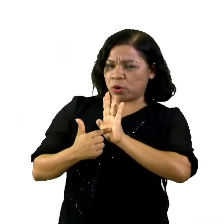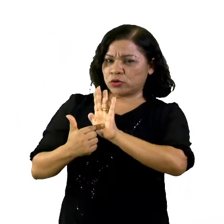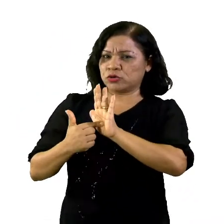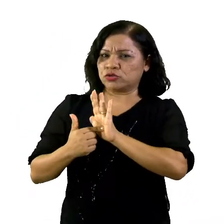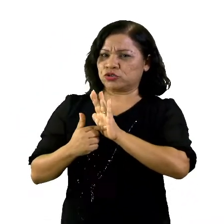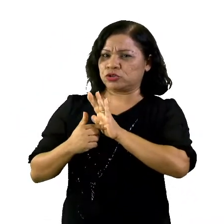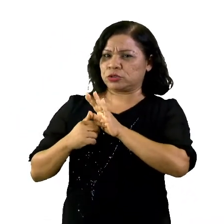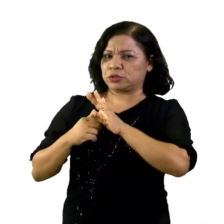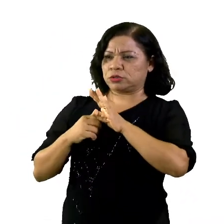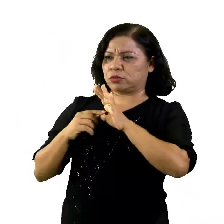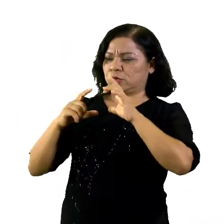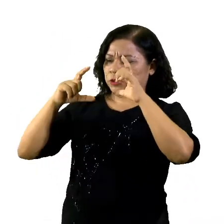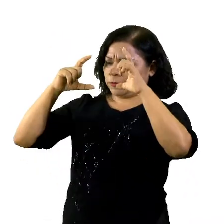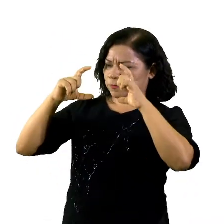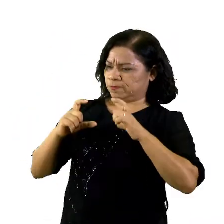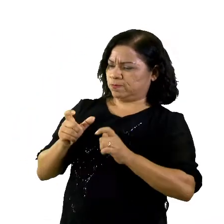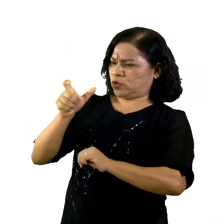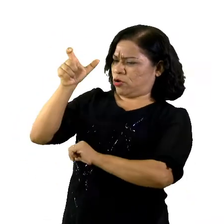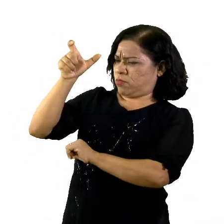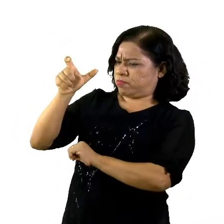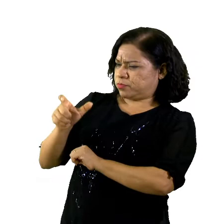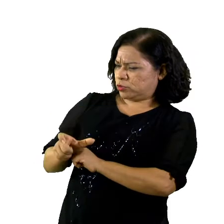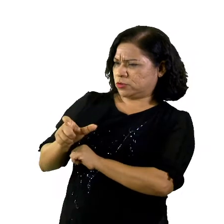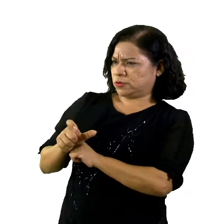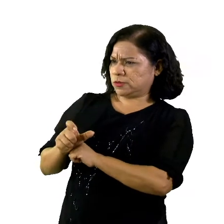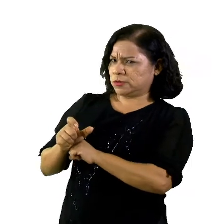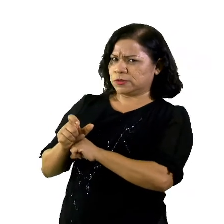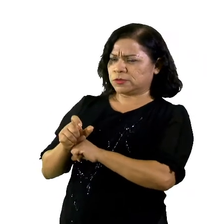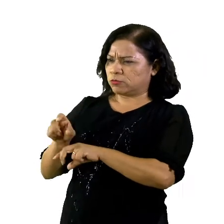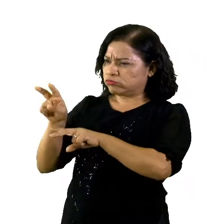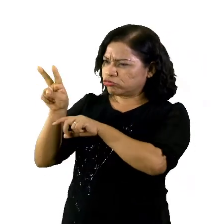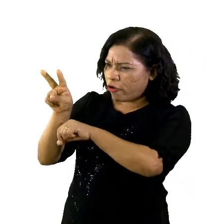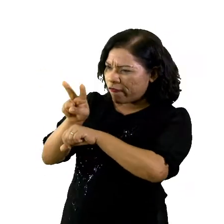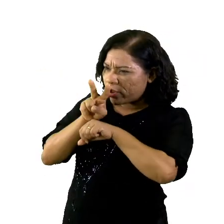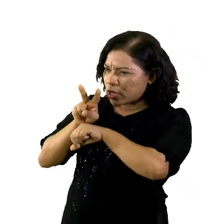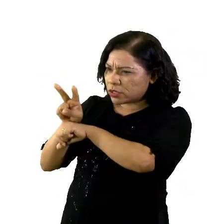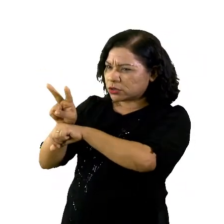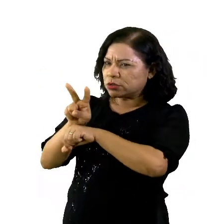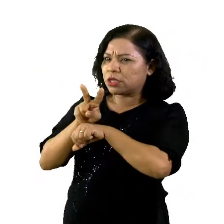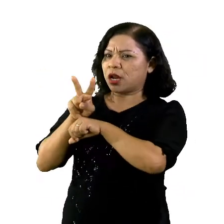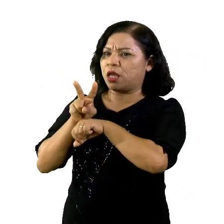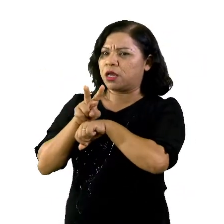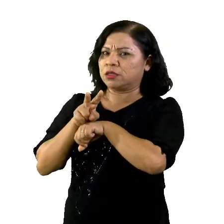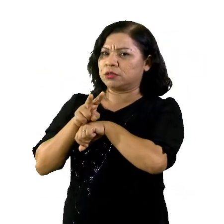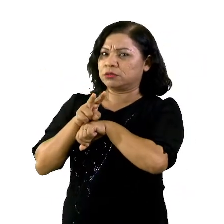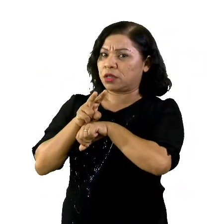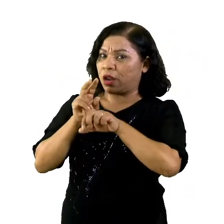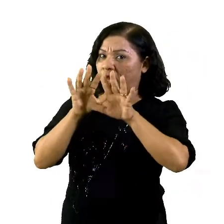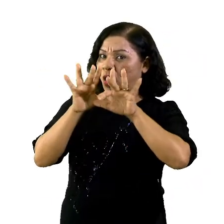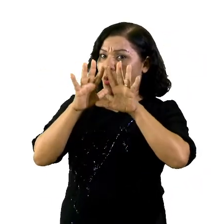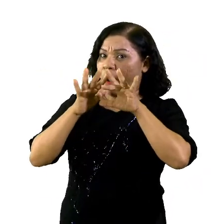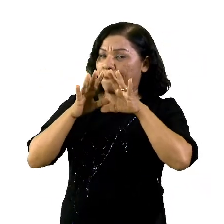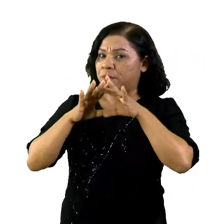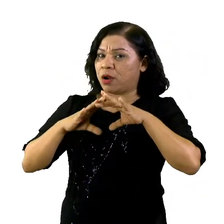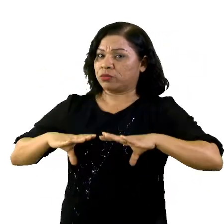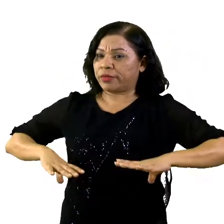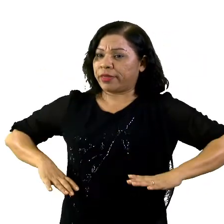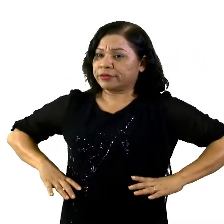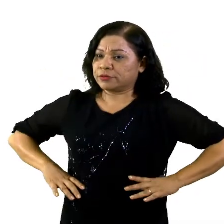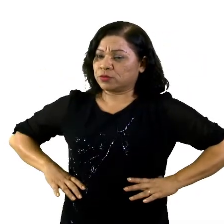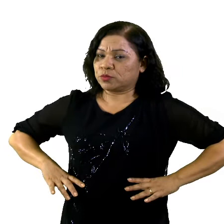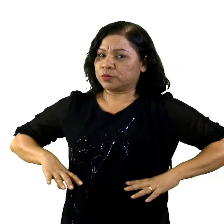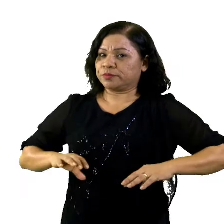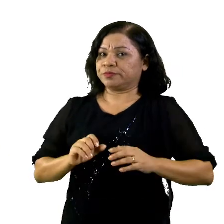revela posição de vigilância, mantendo as mãos na cintura. Em